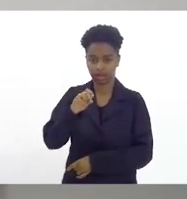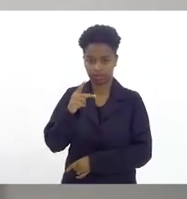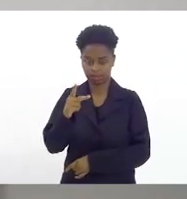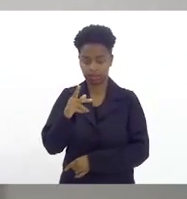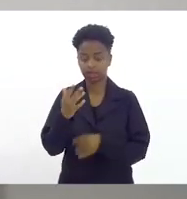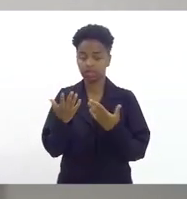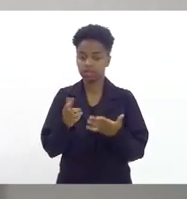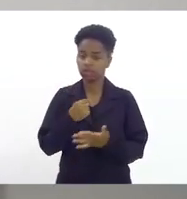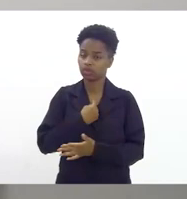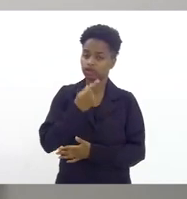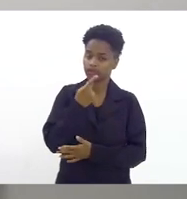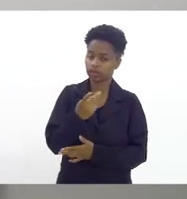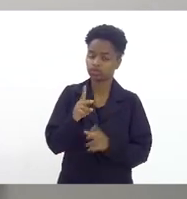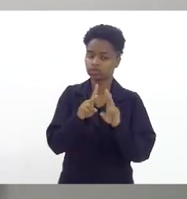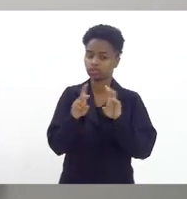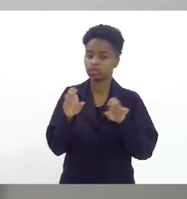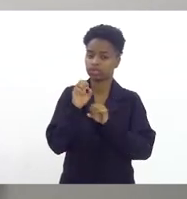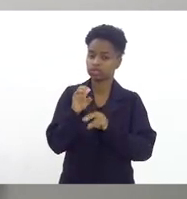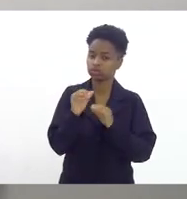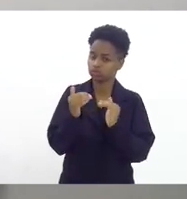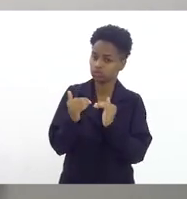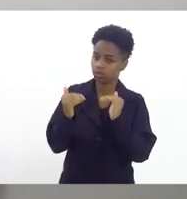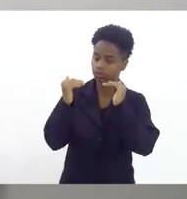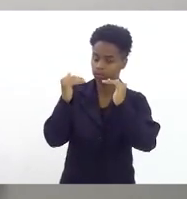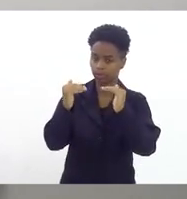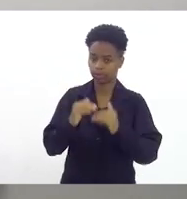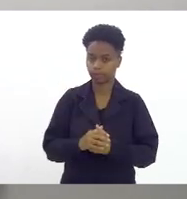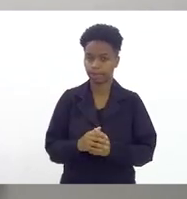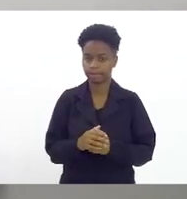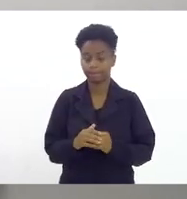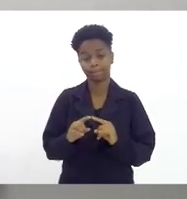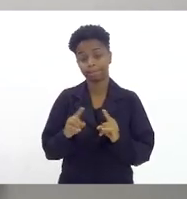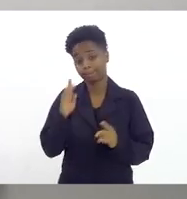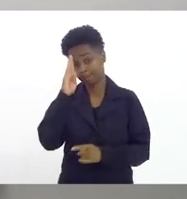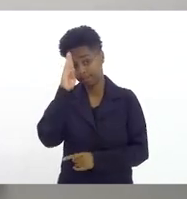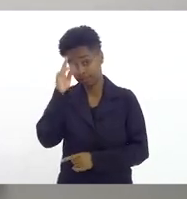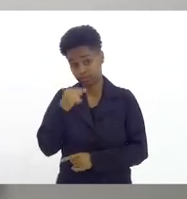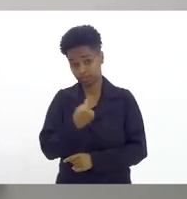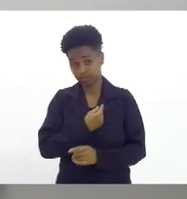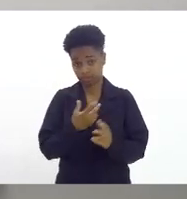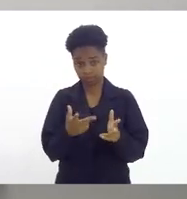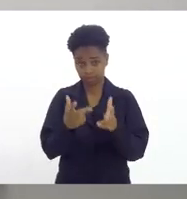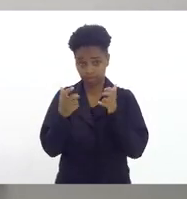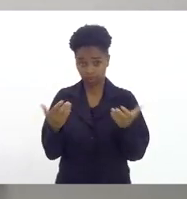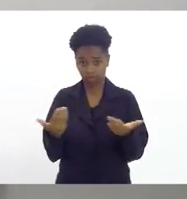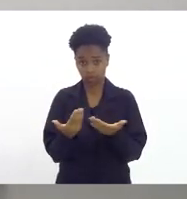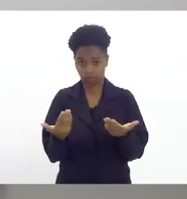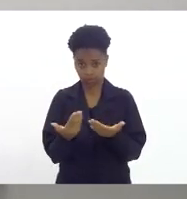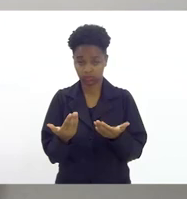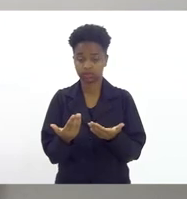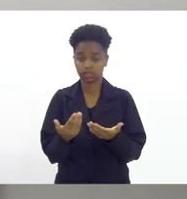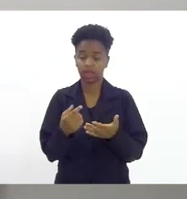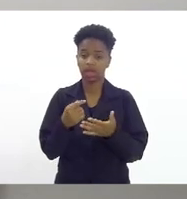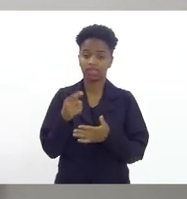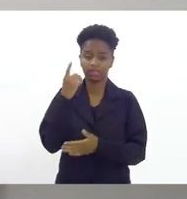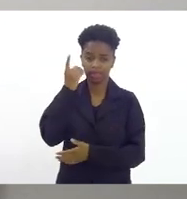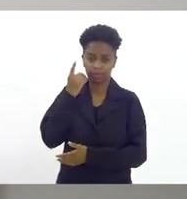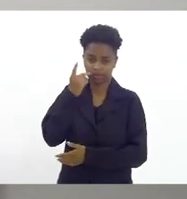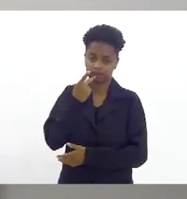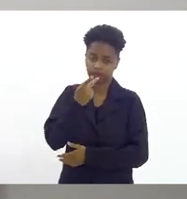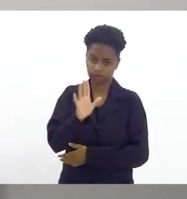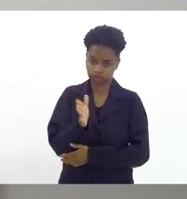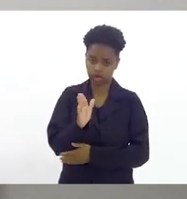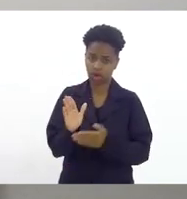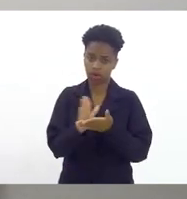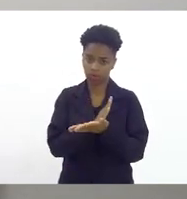como a gente está falando de um ensino superior o principal que a gente vê hoje em alguns pontos a deputada colocou em